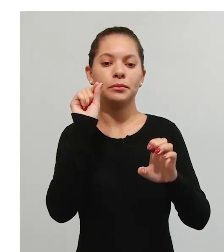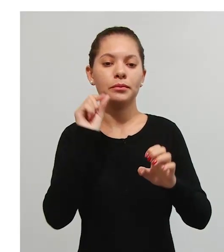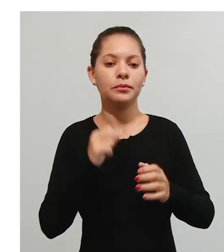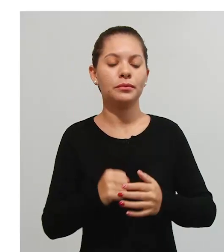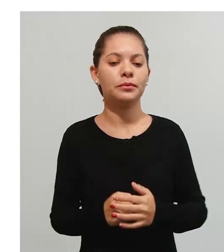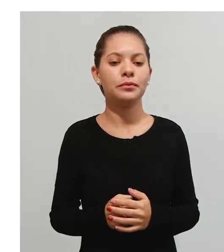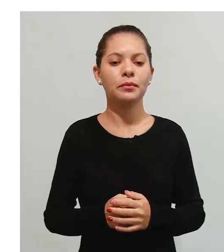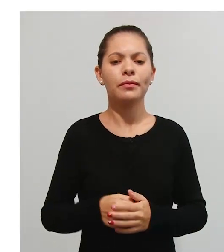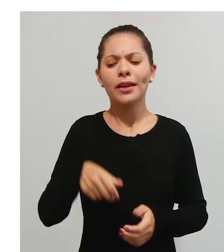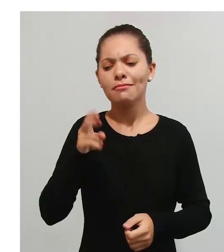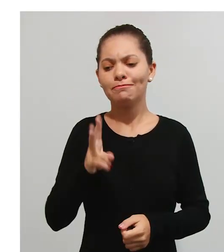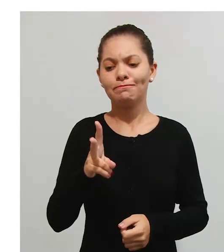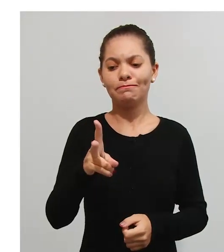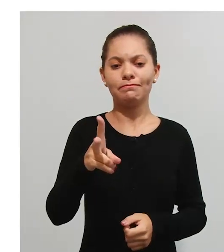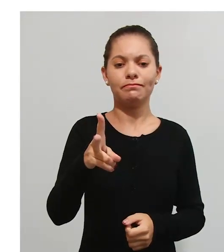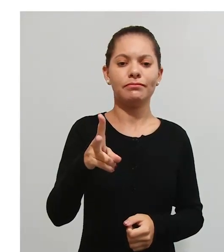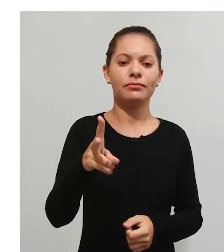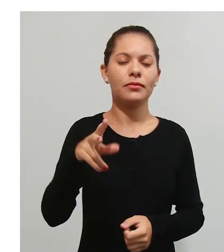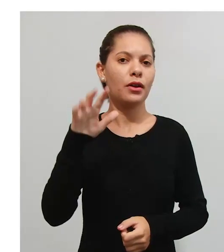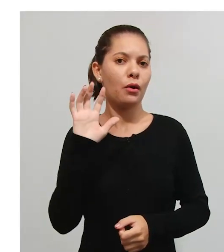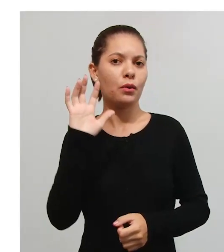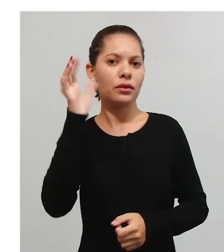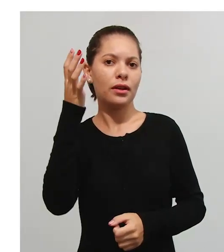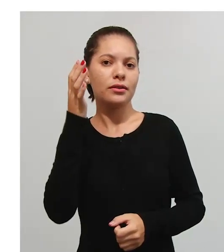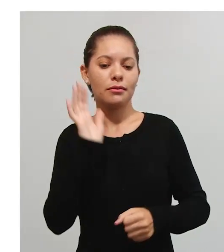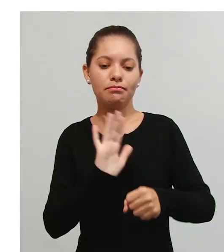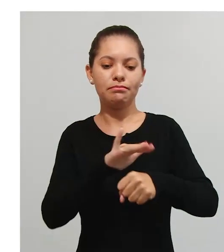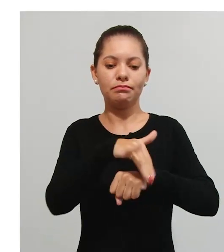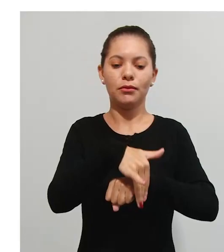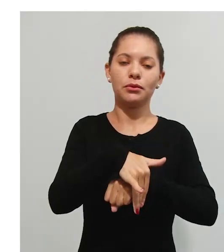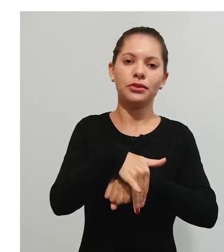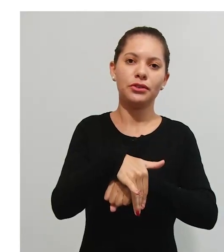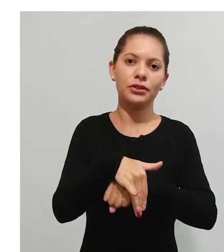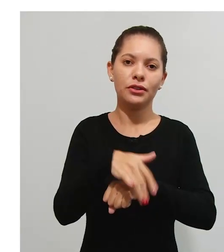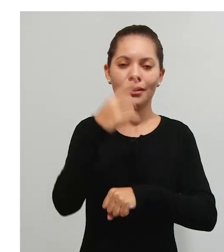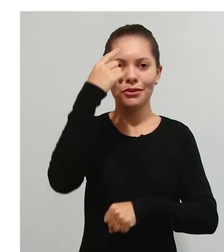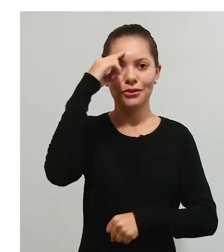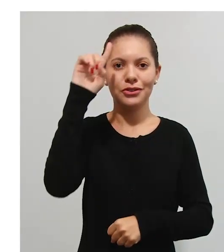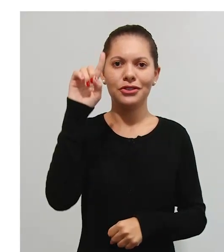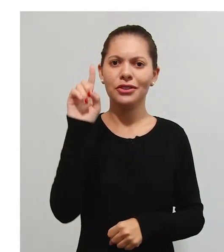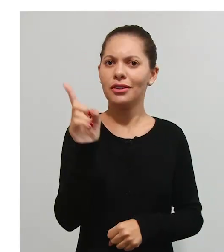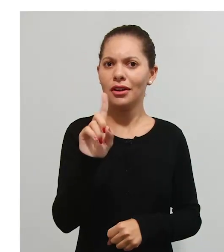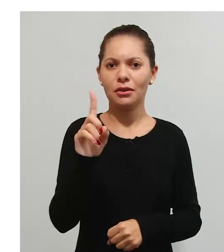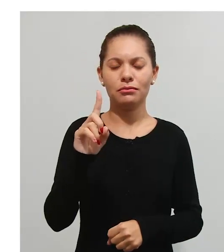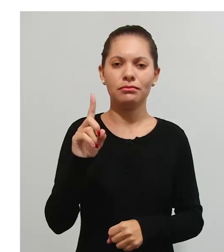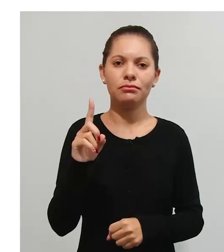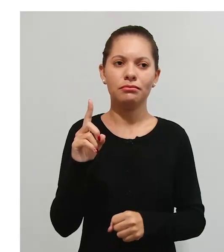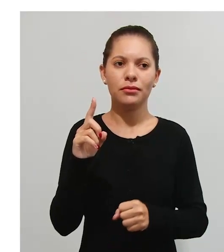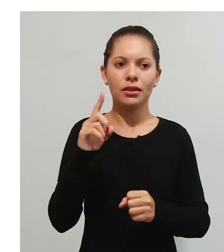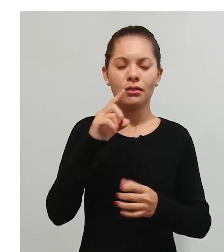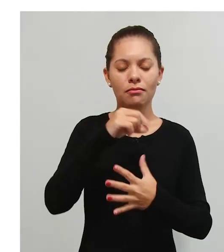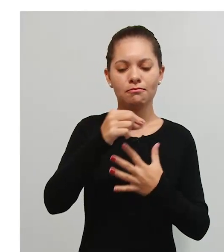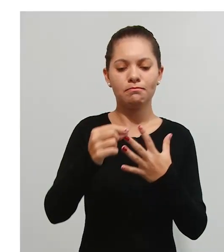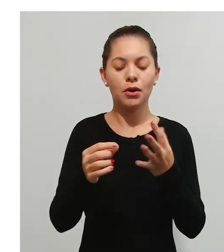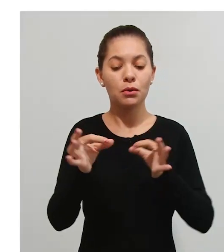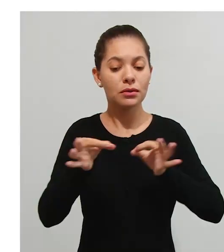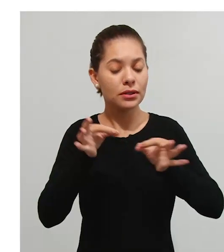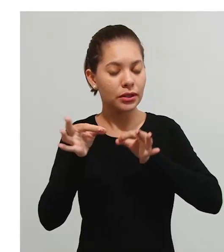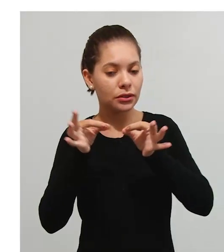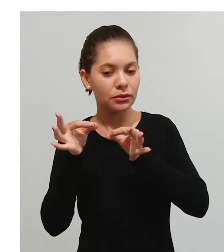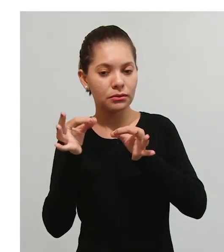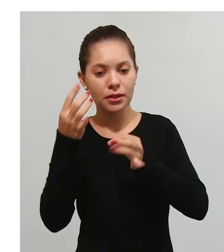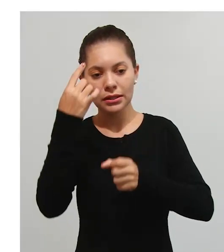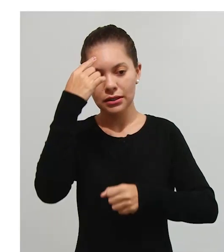ele é cíclico, ou seja, ele não acontece da noite para o dia, ele tem um ciclo, ele tem uma ordem de acontecimentos. As